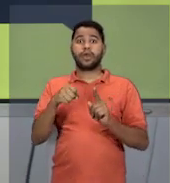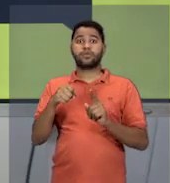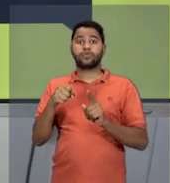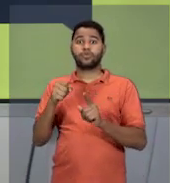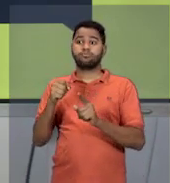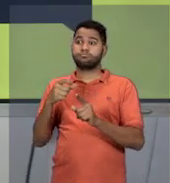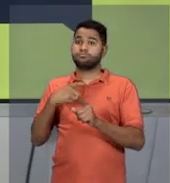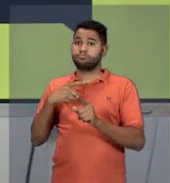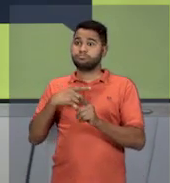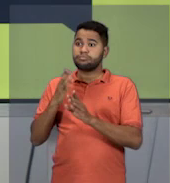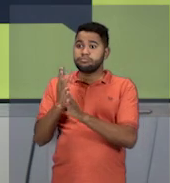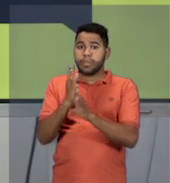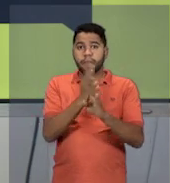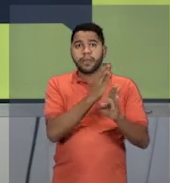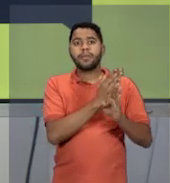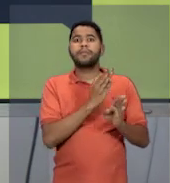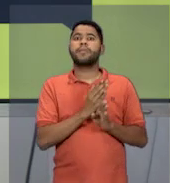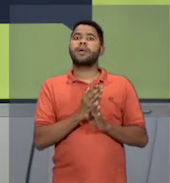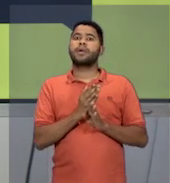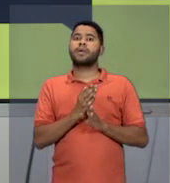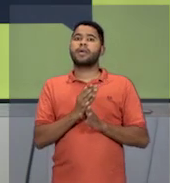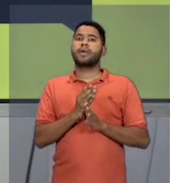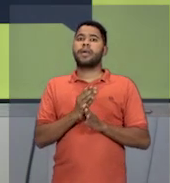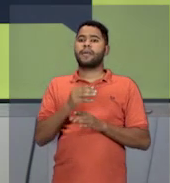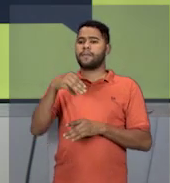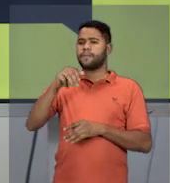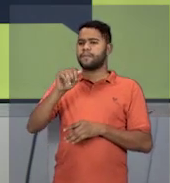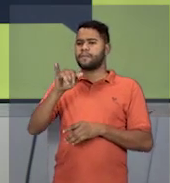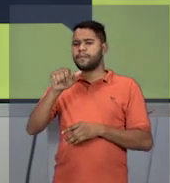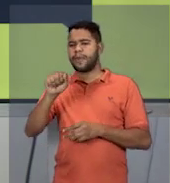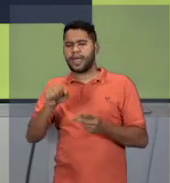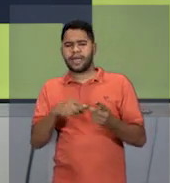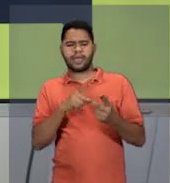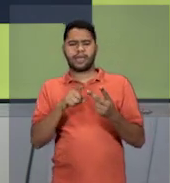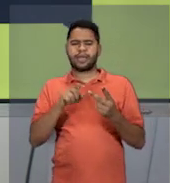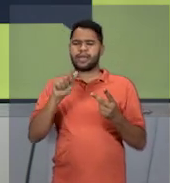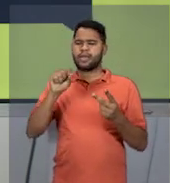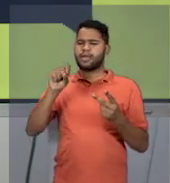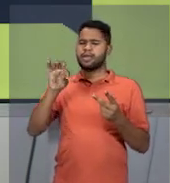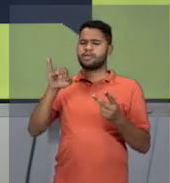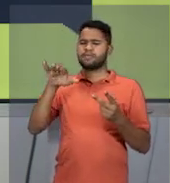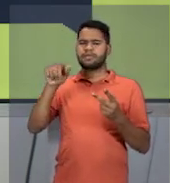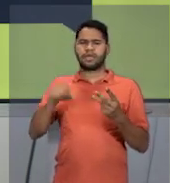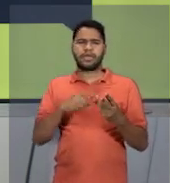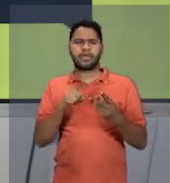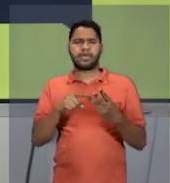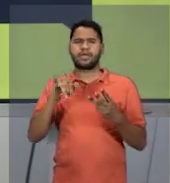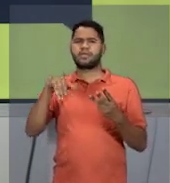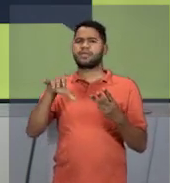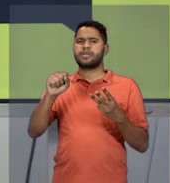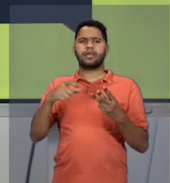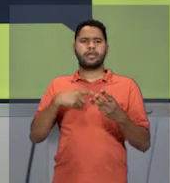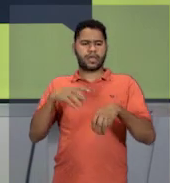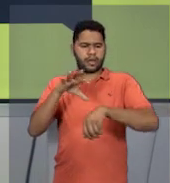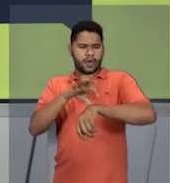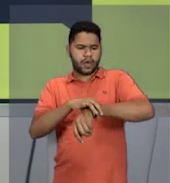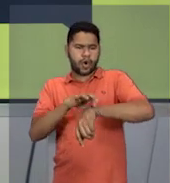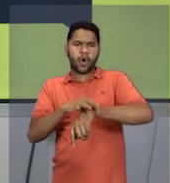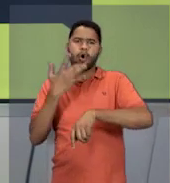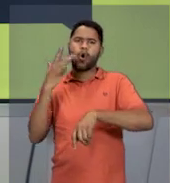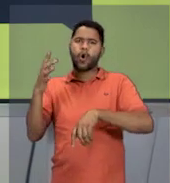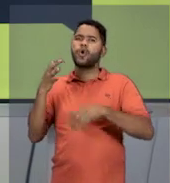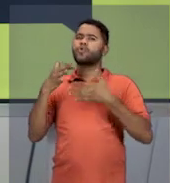Os maias, os astecas, né, os incas utilizam muito ouro, colar de ouro, bracelete de ouro.